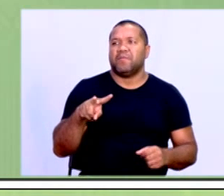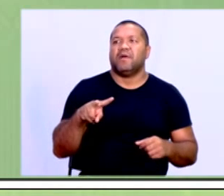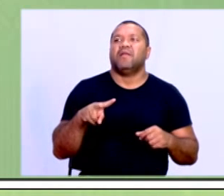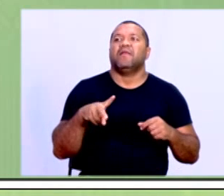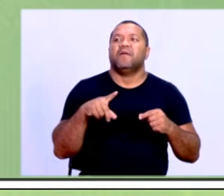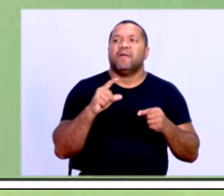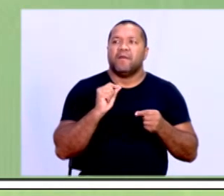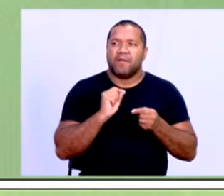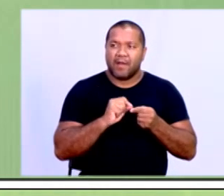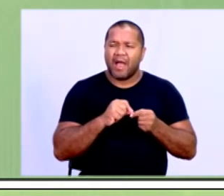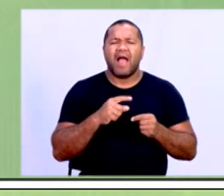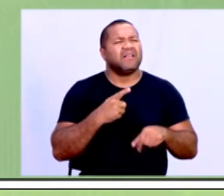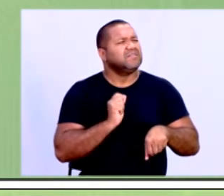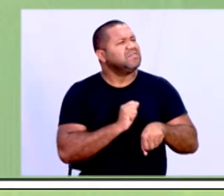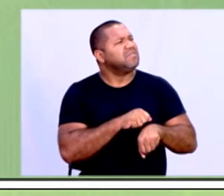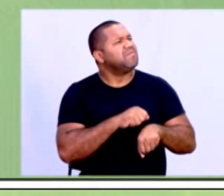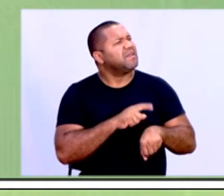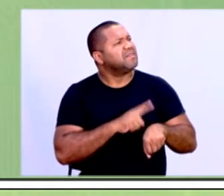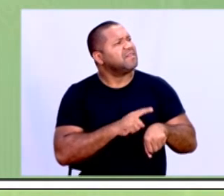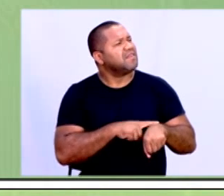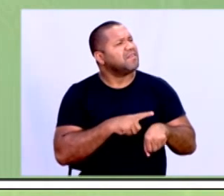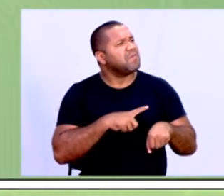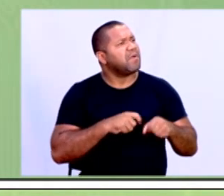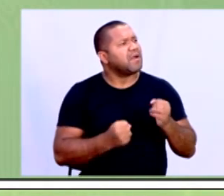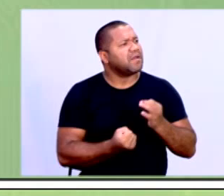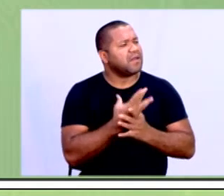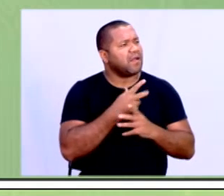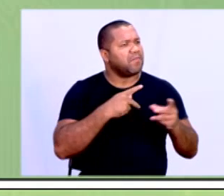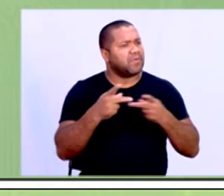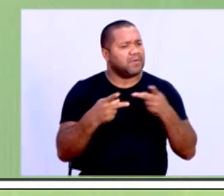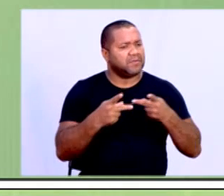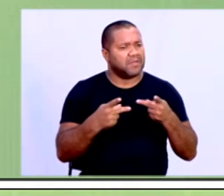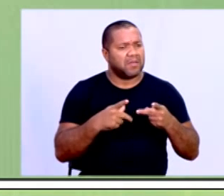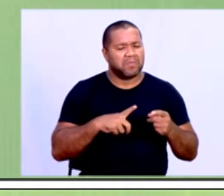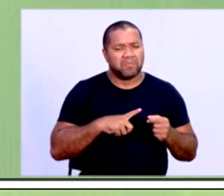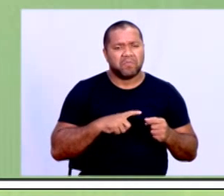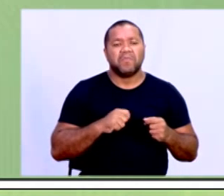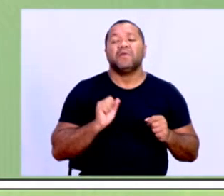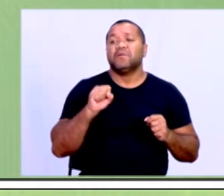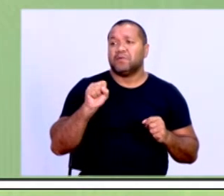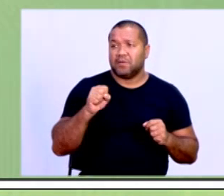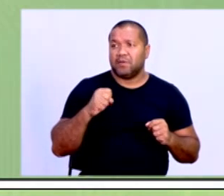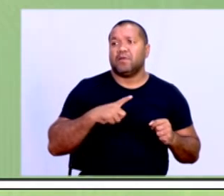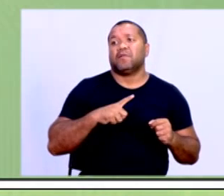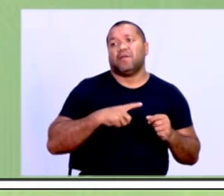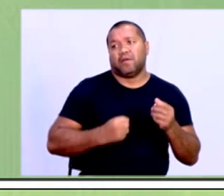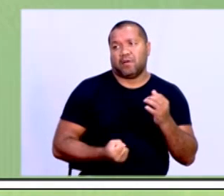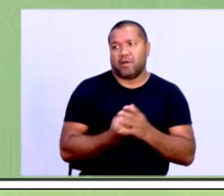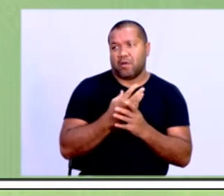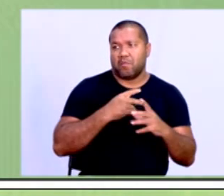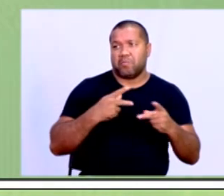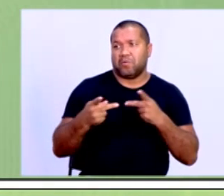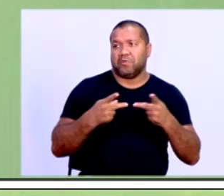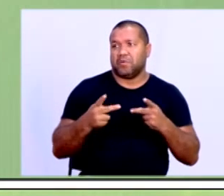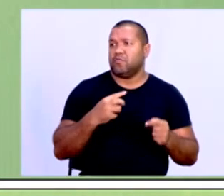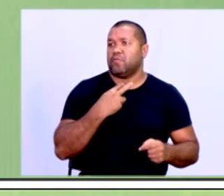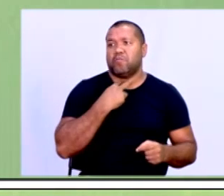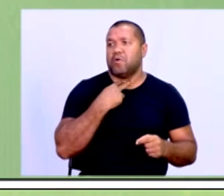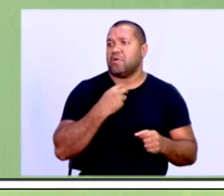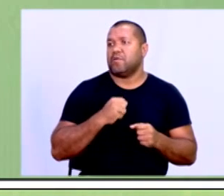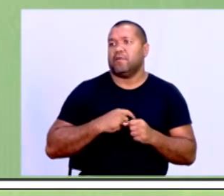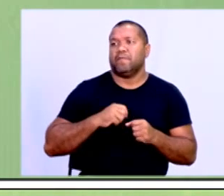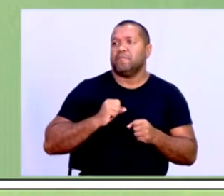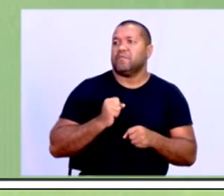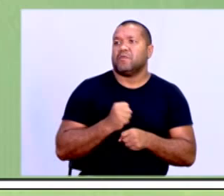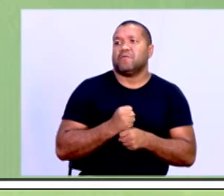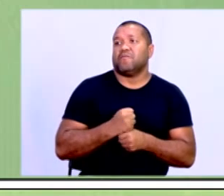projeto? Sim, né? Existe um prazo, não pode fazer um projeto e ele durar aí 1 ano, 6